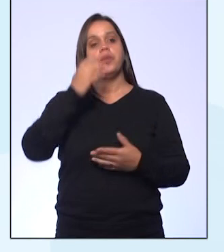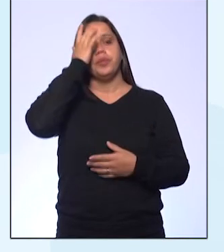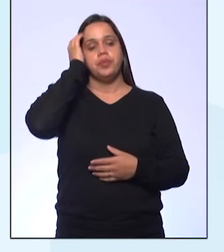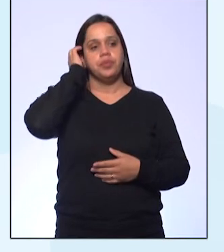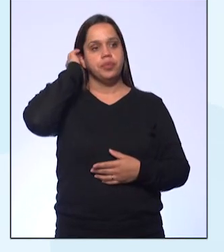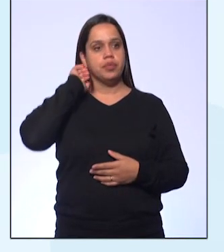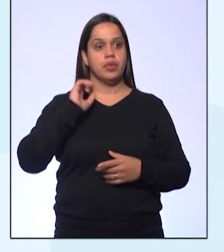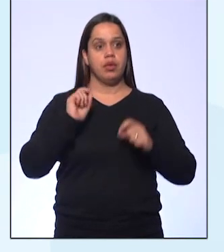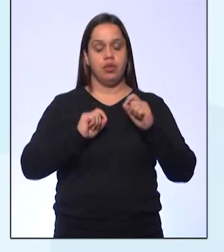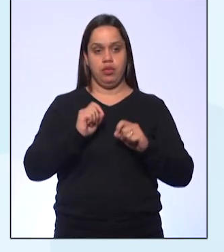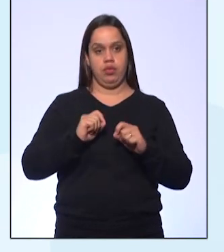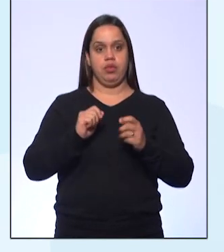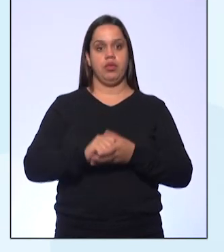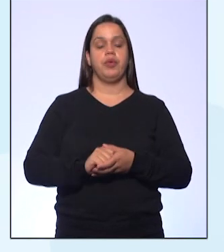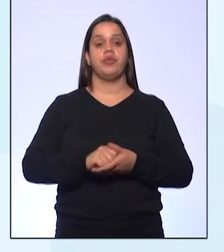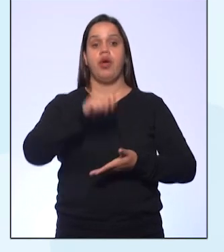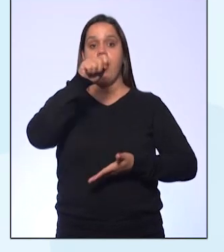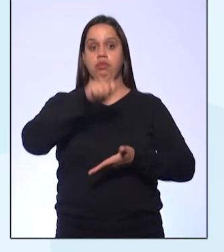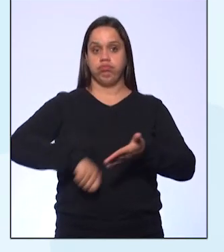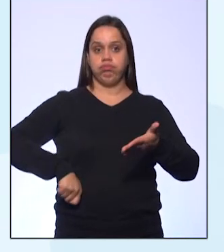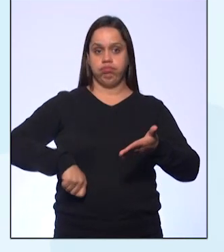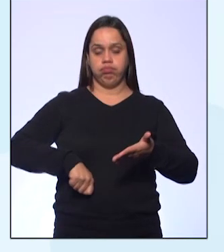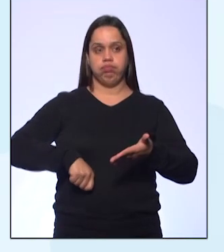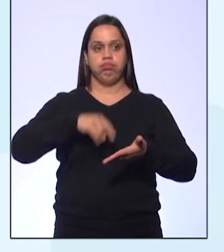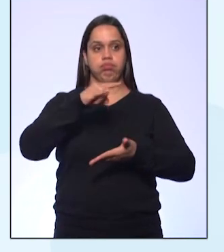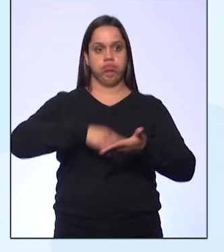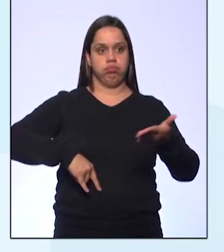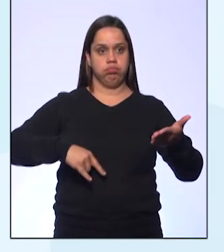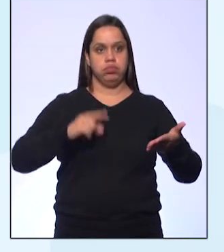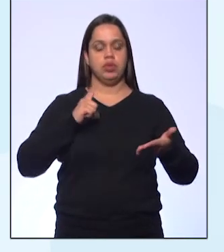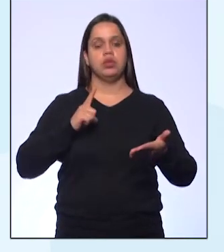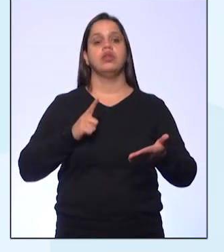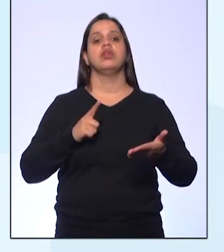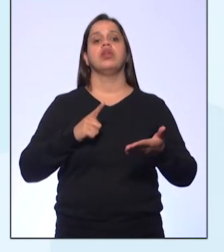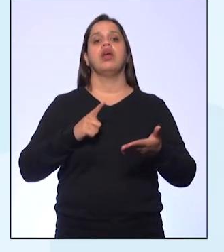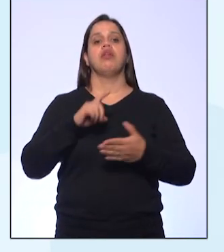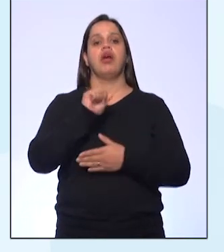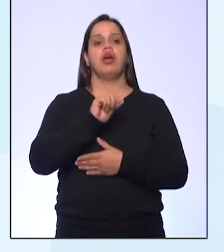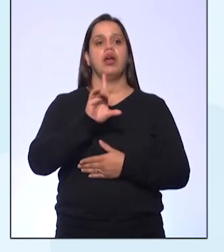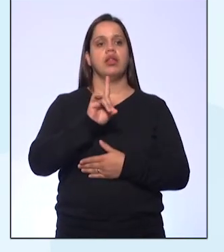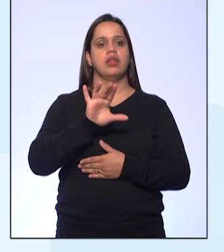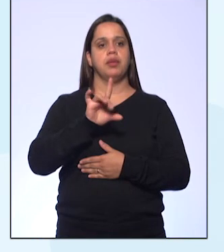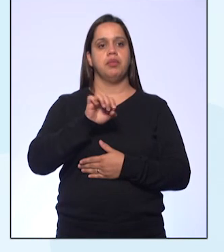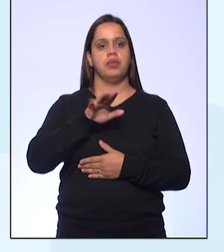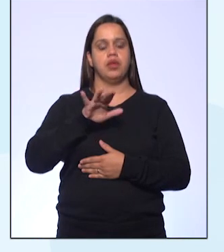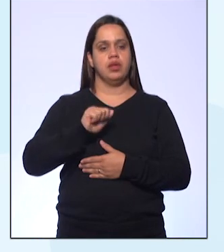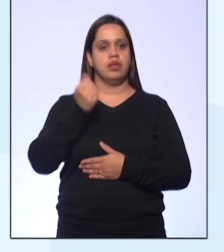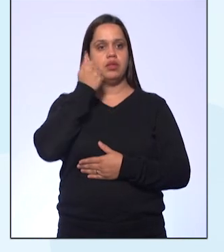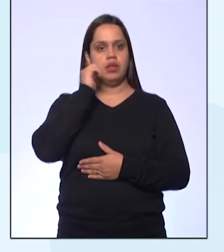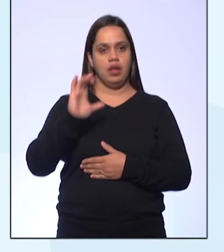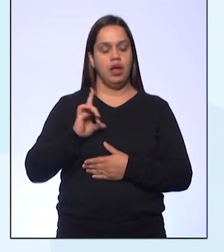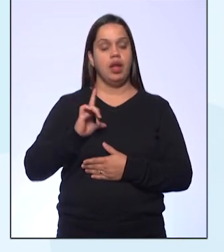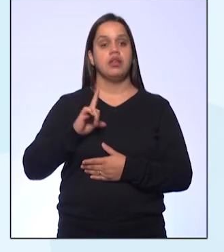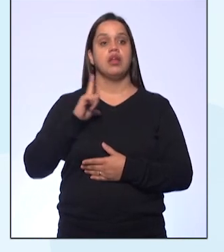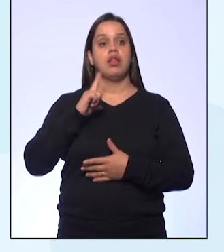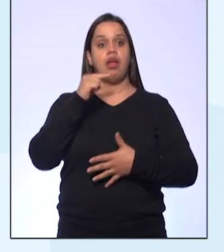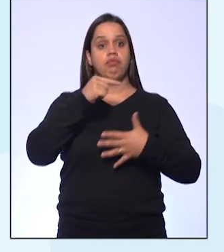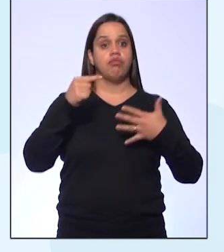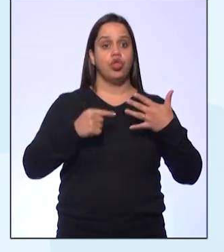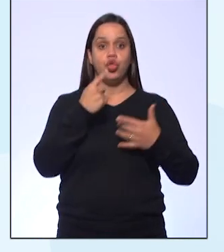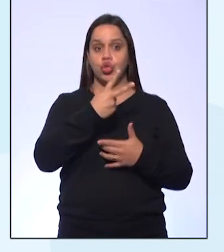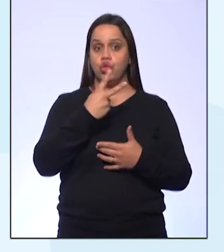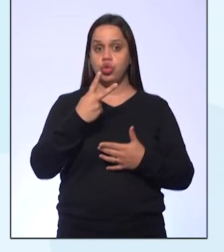né, Academias de Ciências, envolveu 12 países, inclusive o Brasil, a favor de